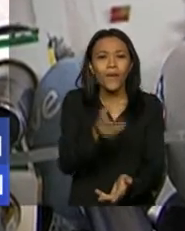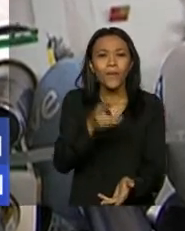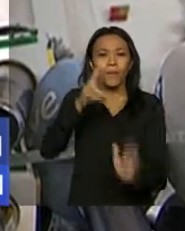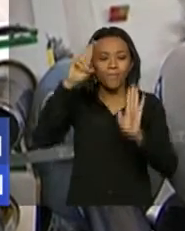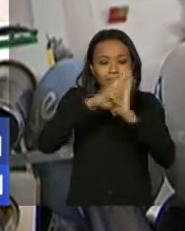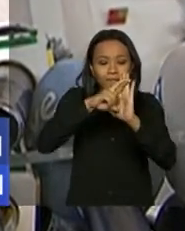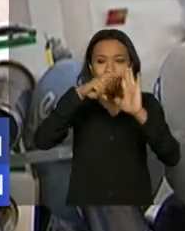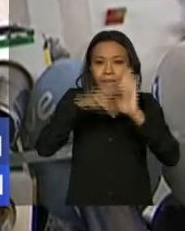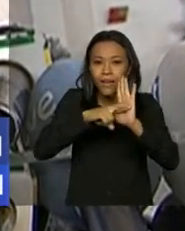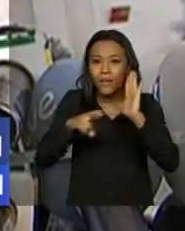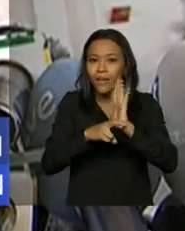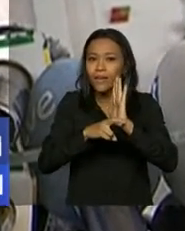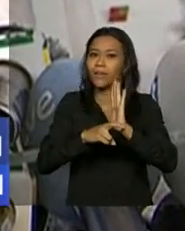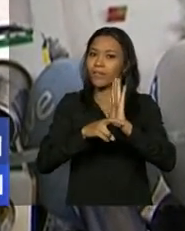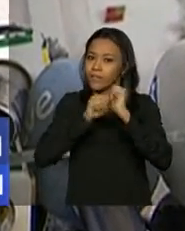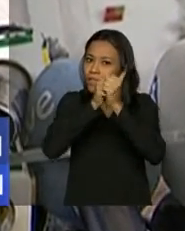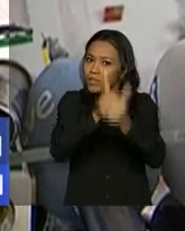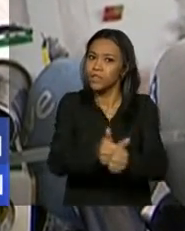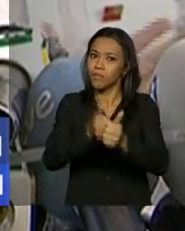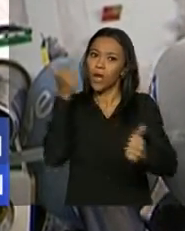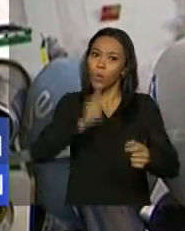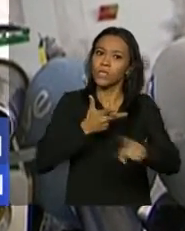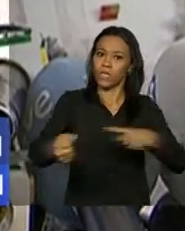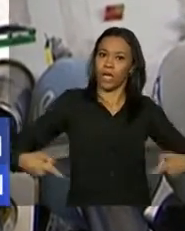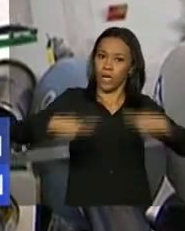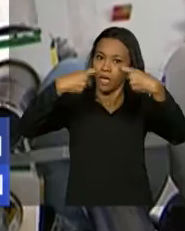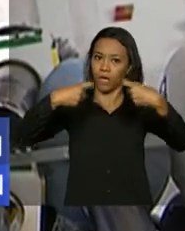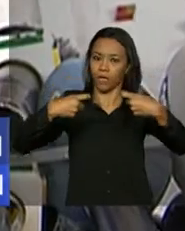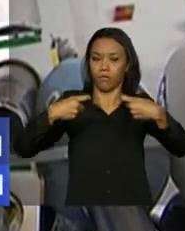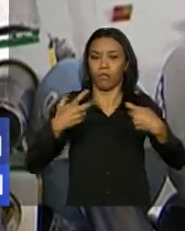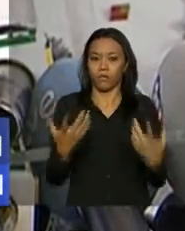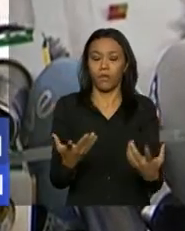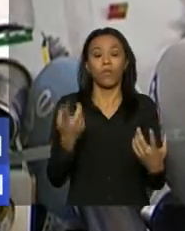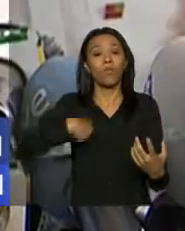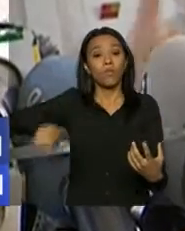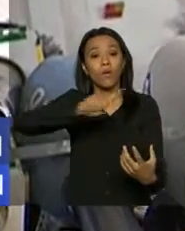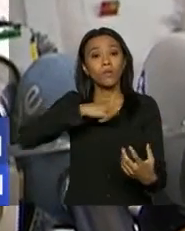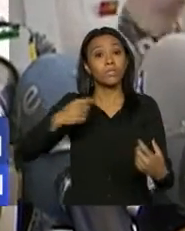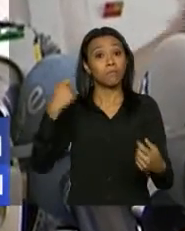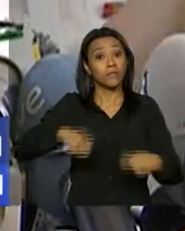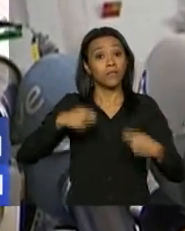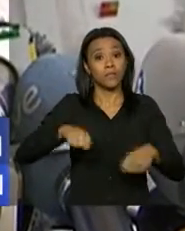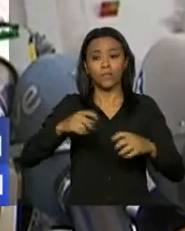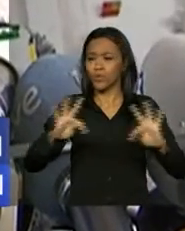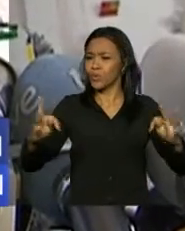vanguarda dessa guerra. Mas você não ganha a guerra com ele. Nós precisamos de todos